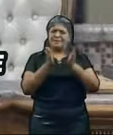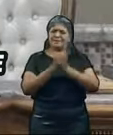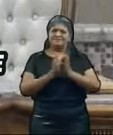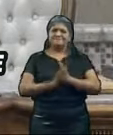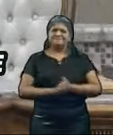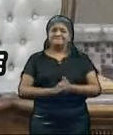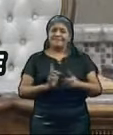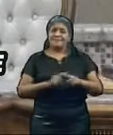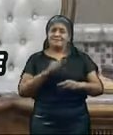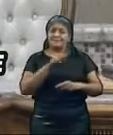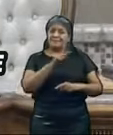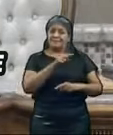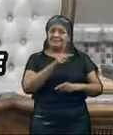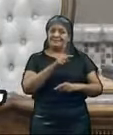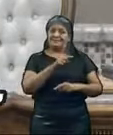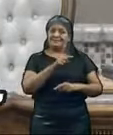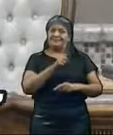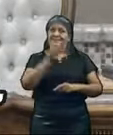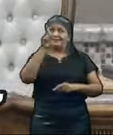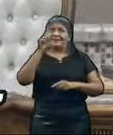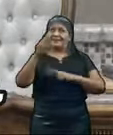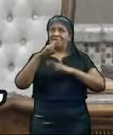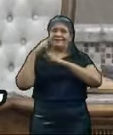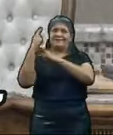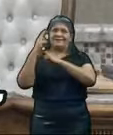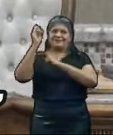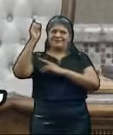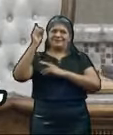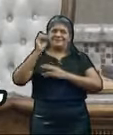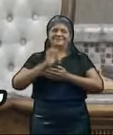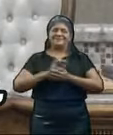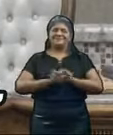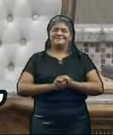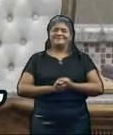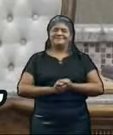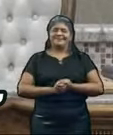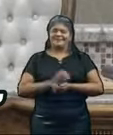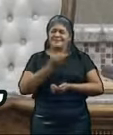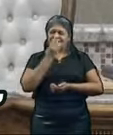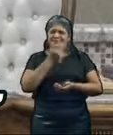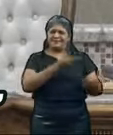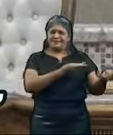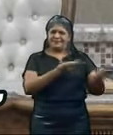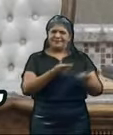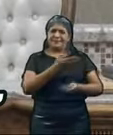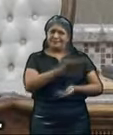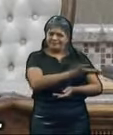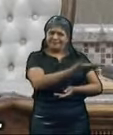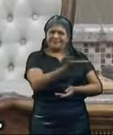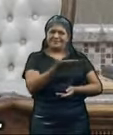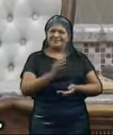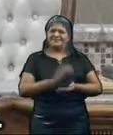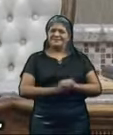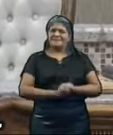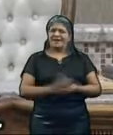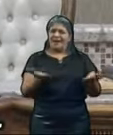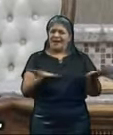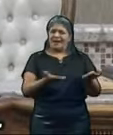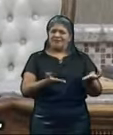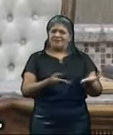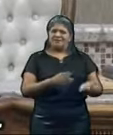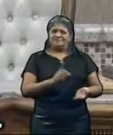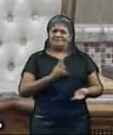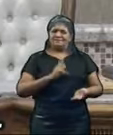vosso e o reino de Deus os bem-aventurados vós que agora tendes